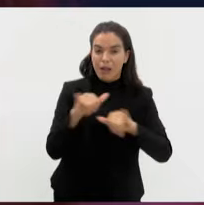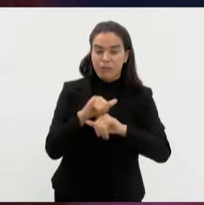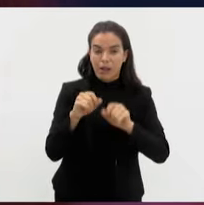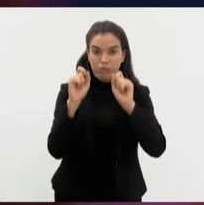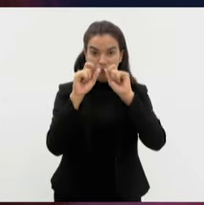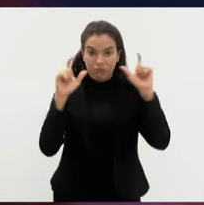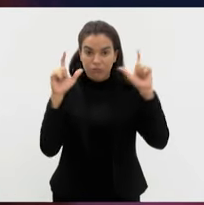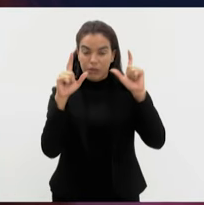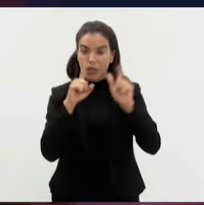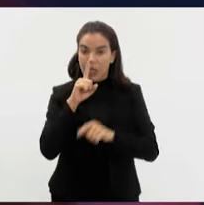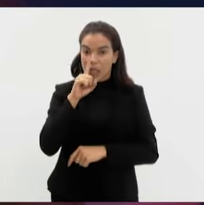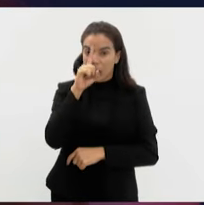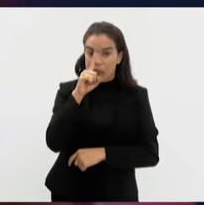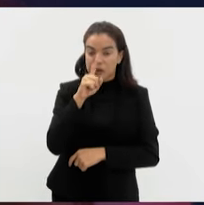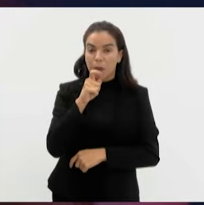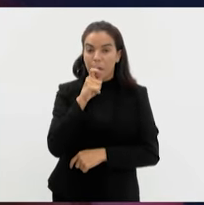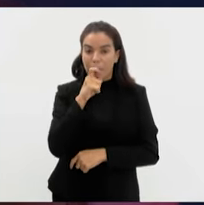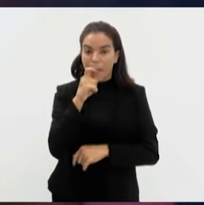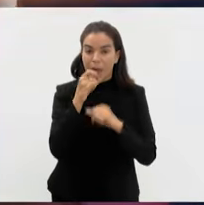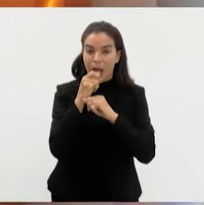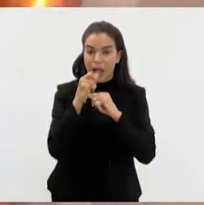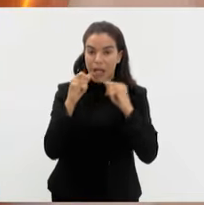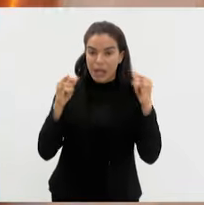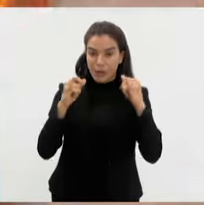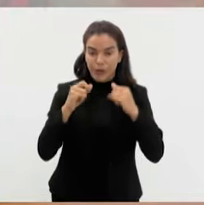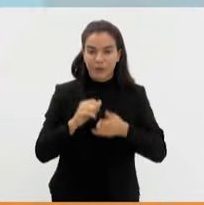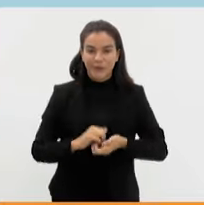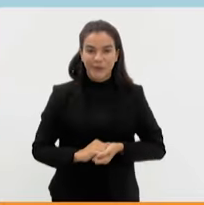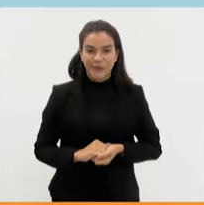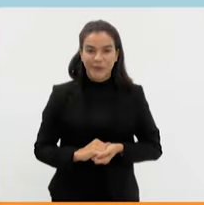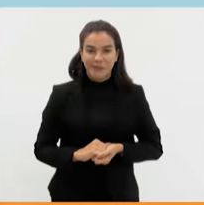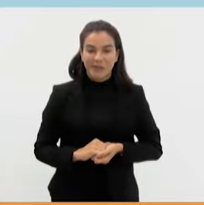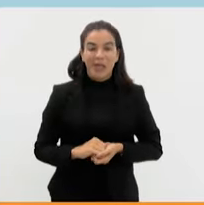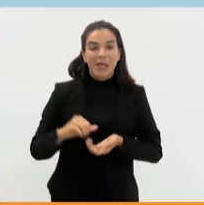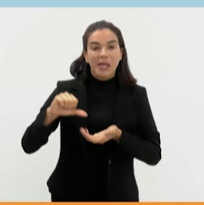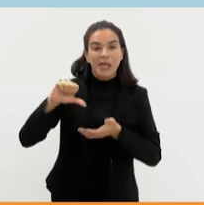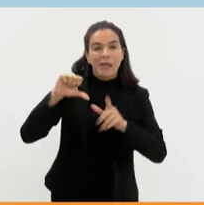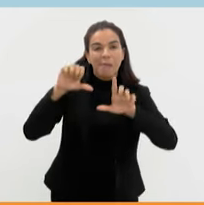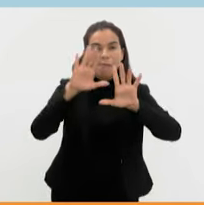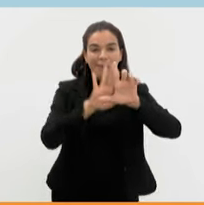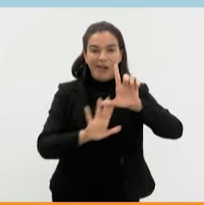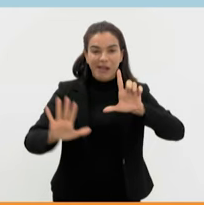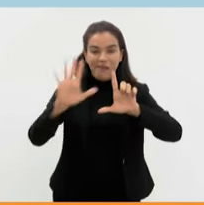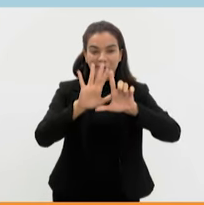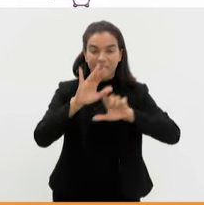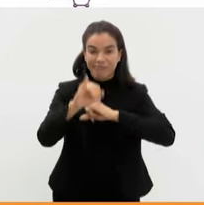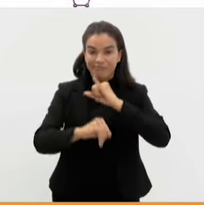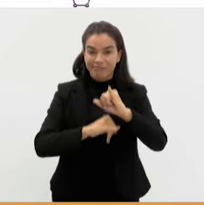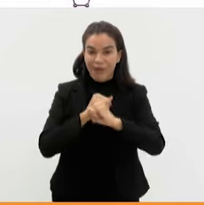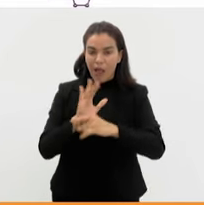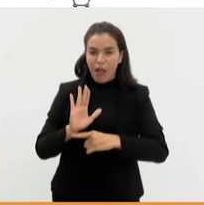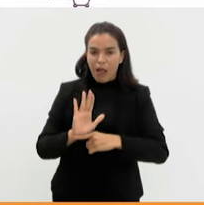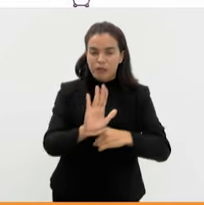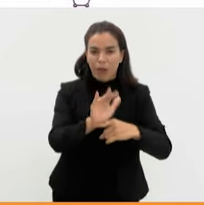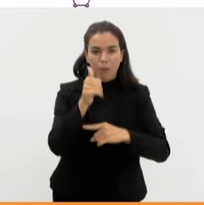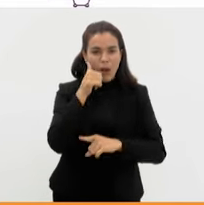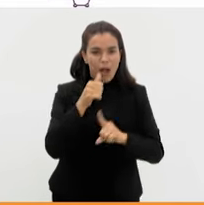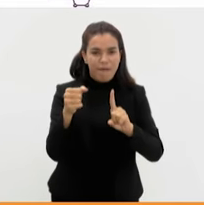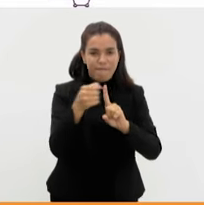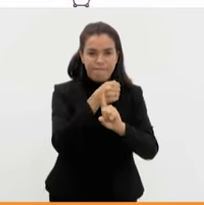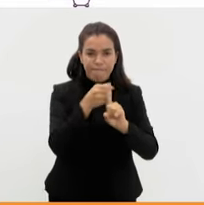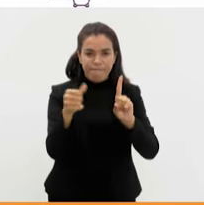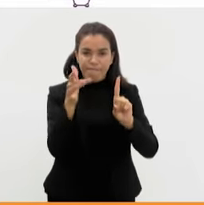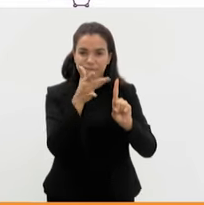alertar sobre os riscos do cigarro eletrônico. E plataforma na internet vai auxiliar mulheres vítimas de